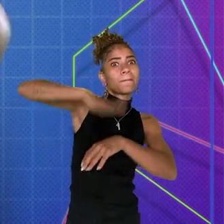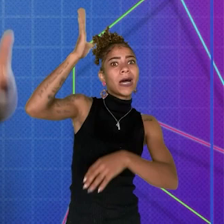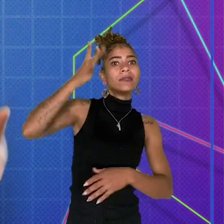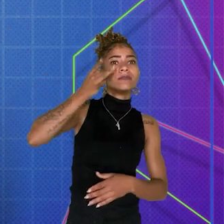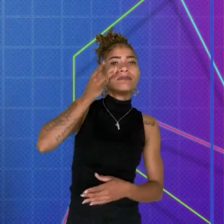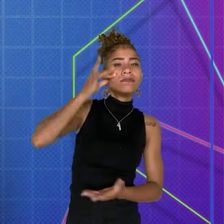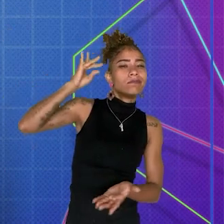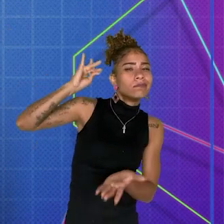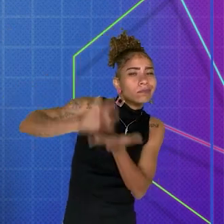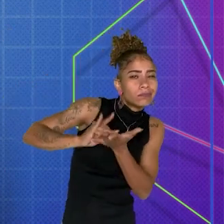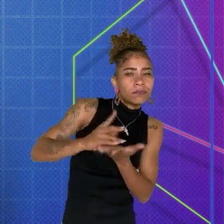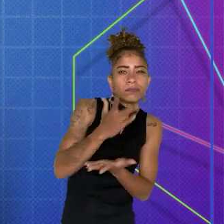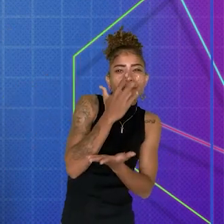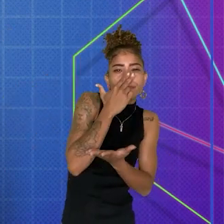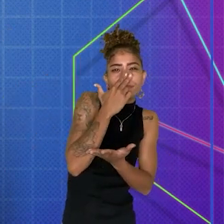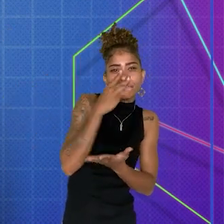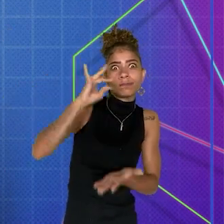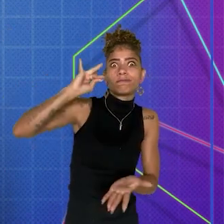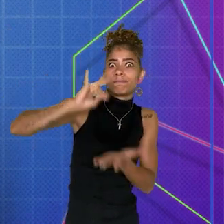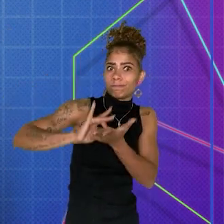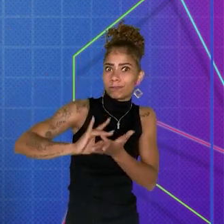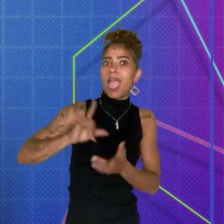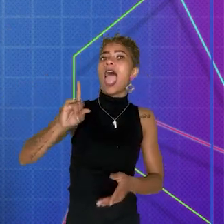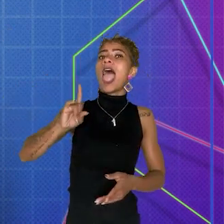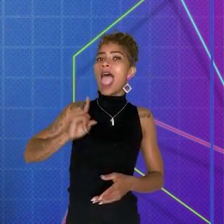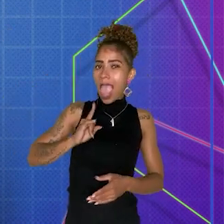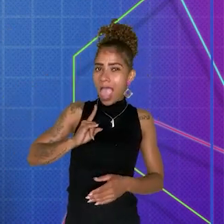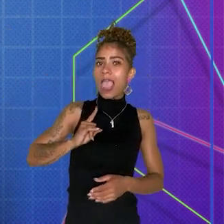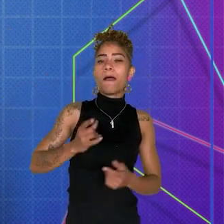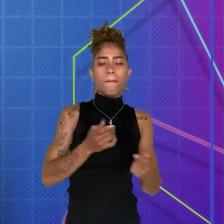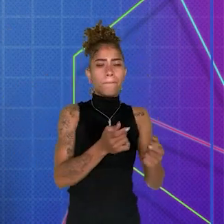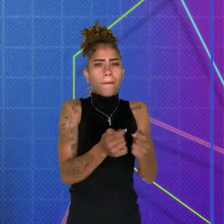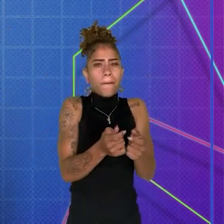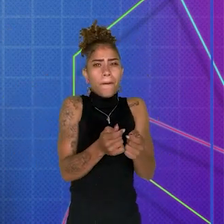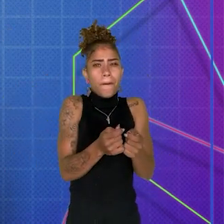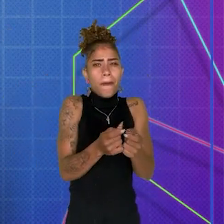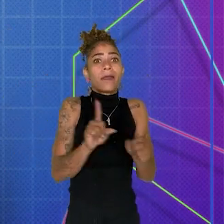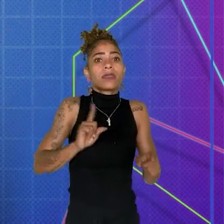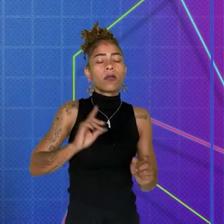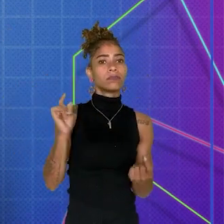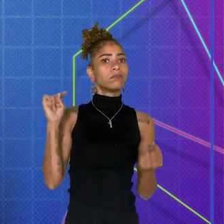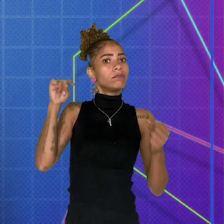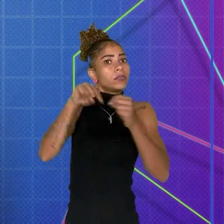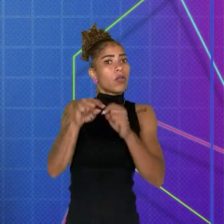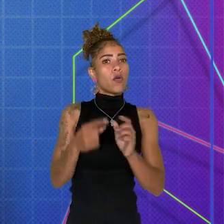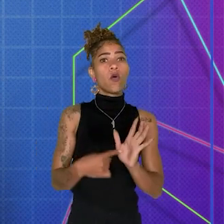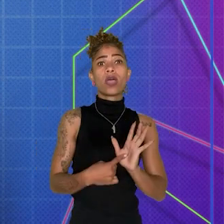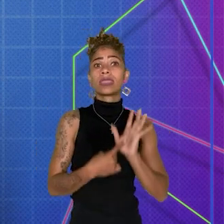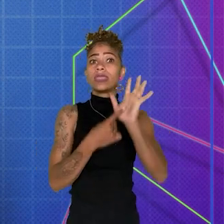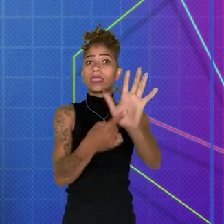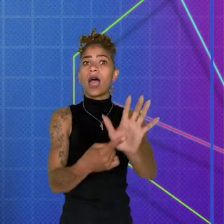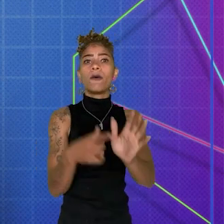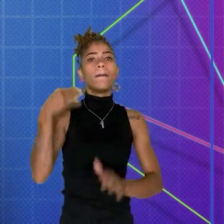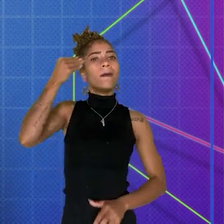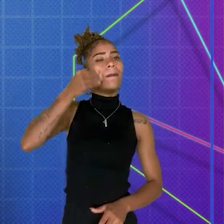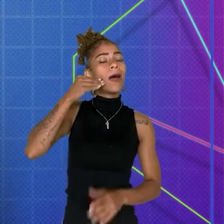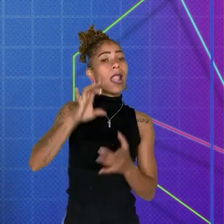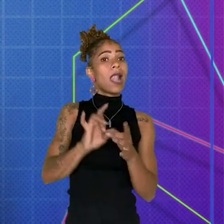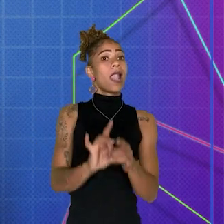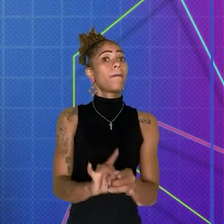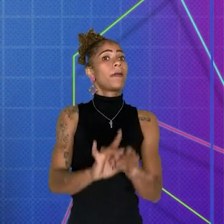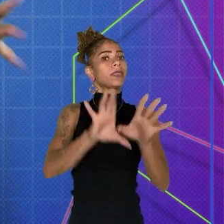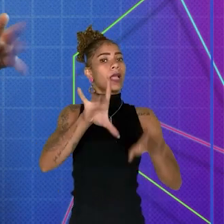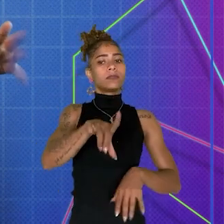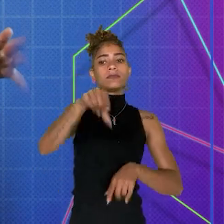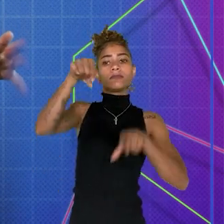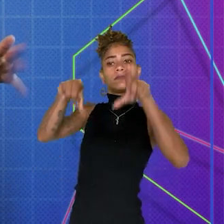jogo mais imersiva e significativa para o jogador. Os jogos eletrônicos com narrativa experimental podem oferecer ao jogador uma